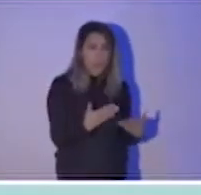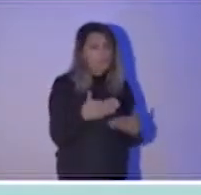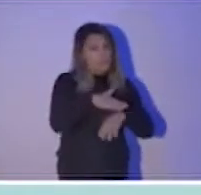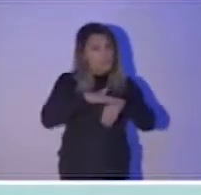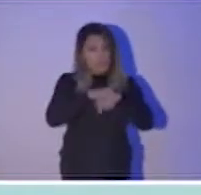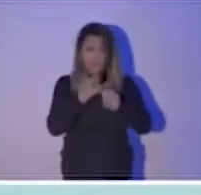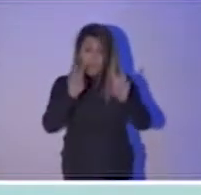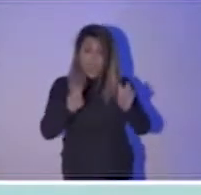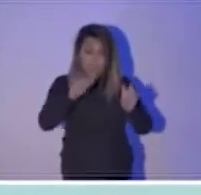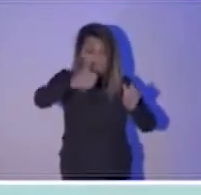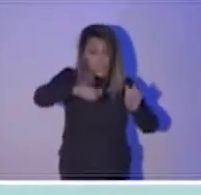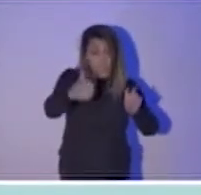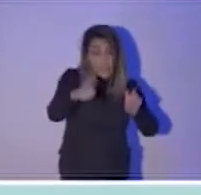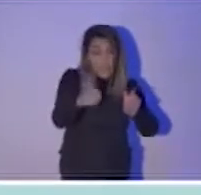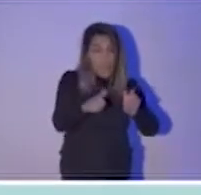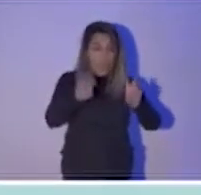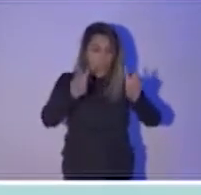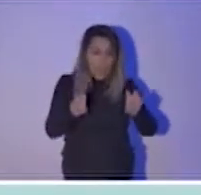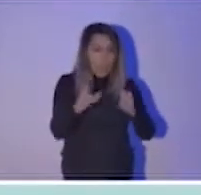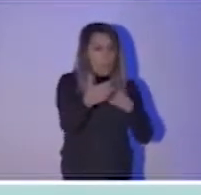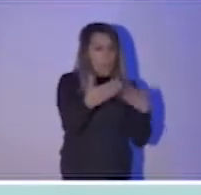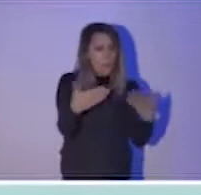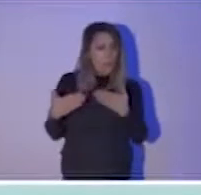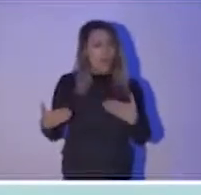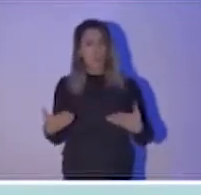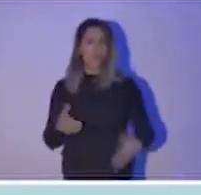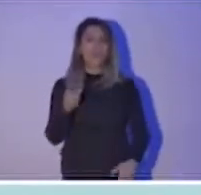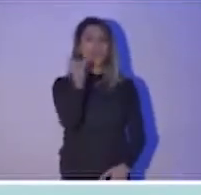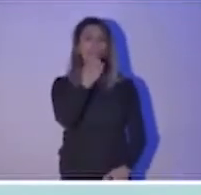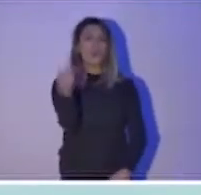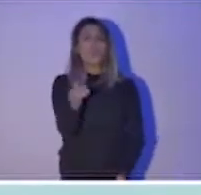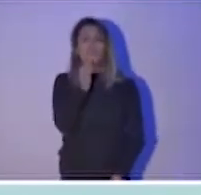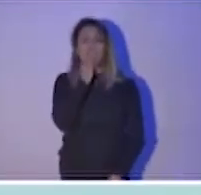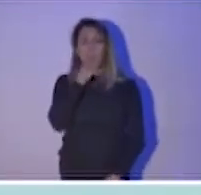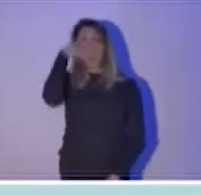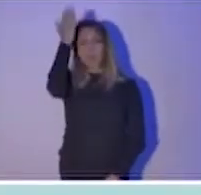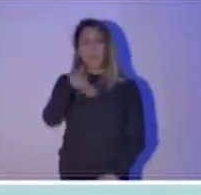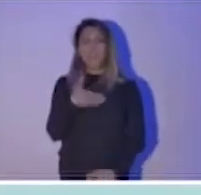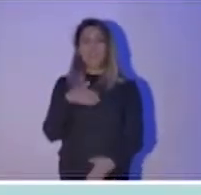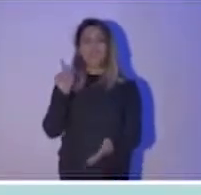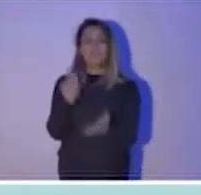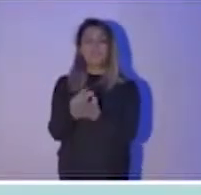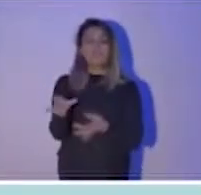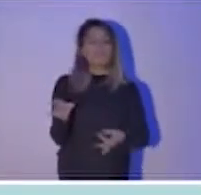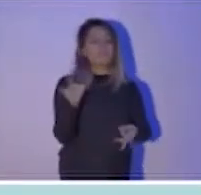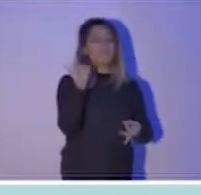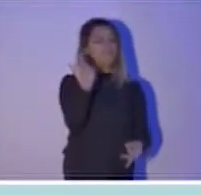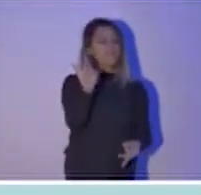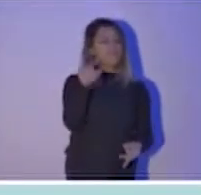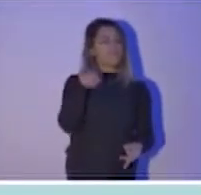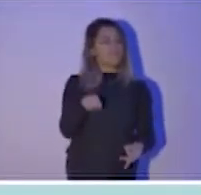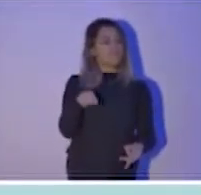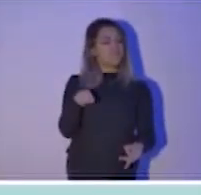escala? Não é para eu dizer, nossa, olha como eu estou bem na fita agora. Estou ótimo no IDEB. Não é para